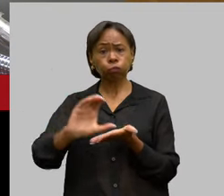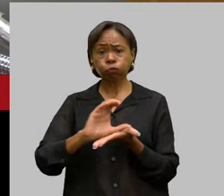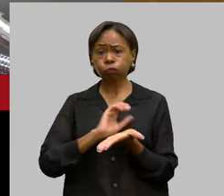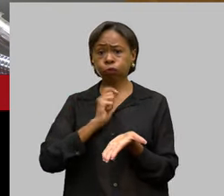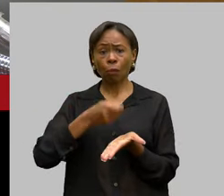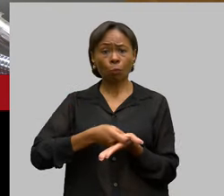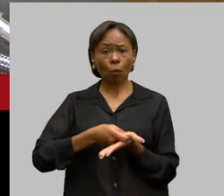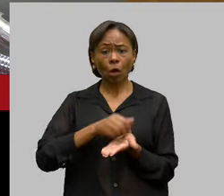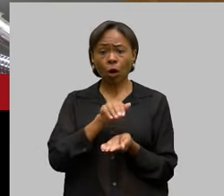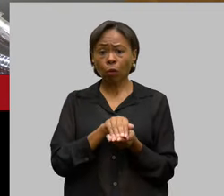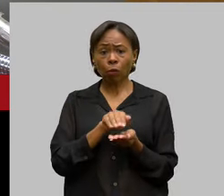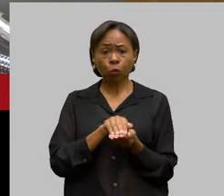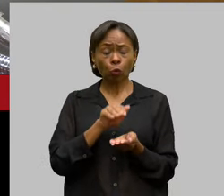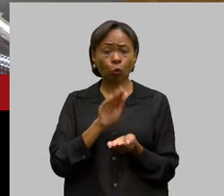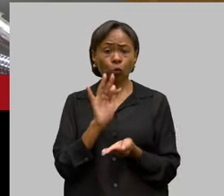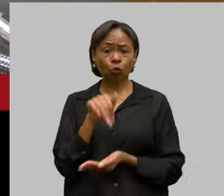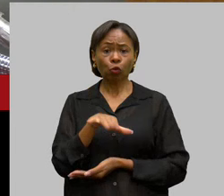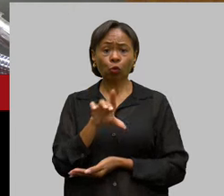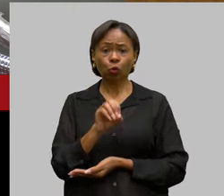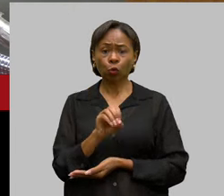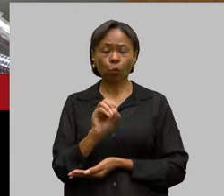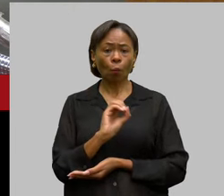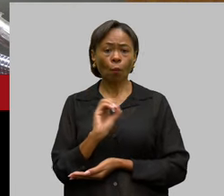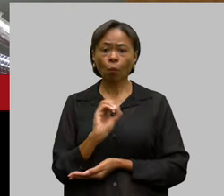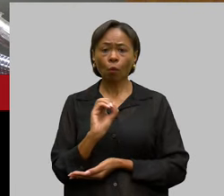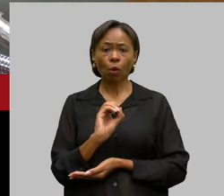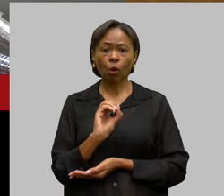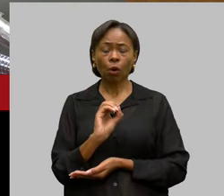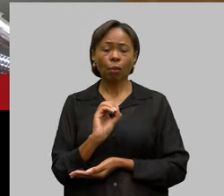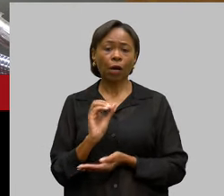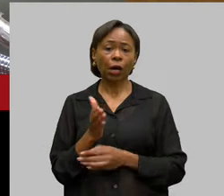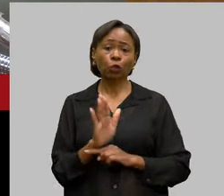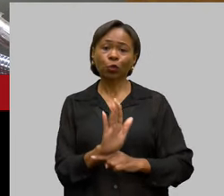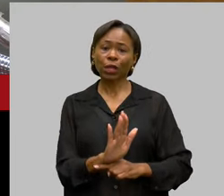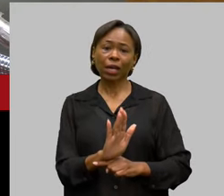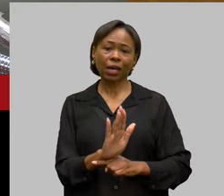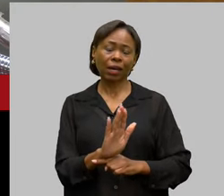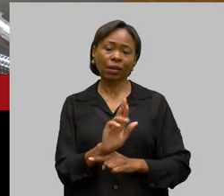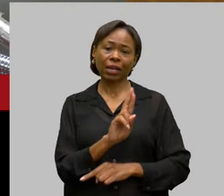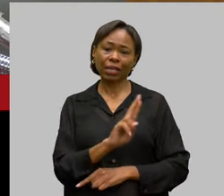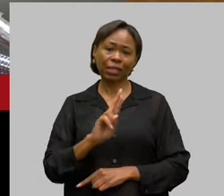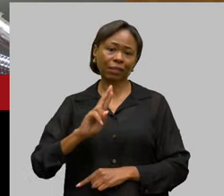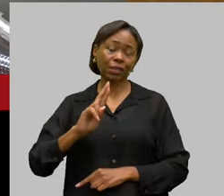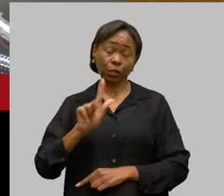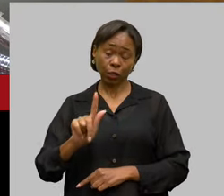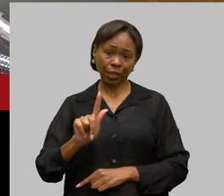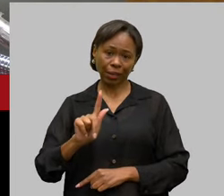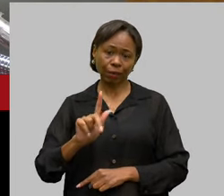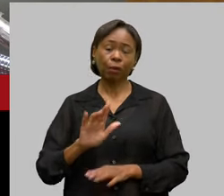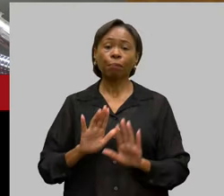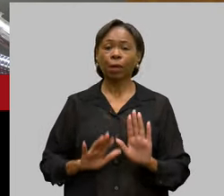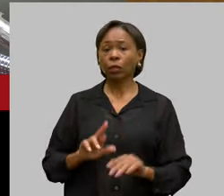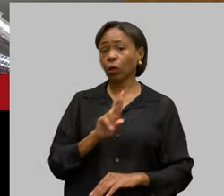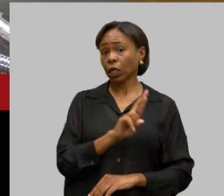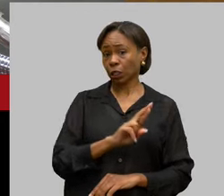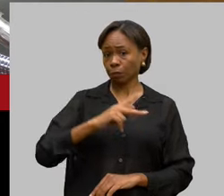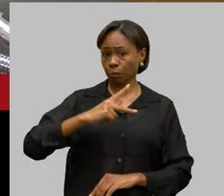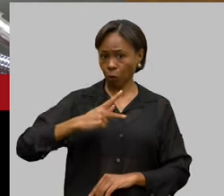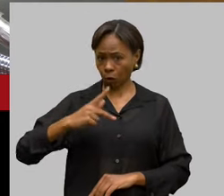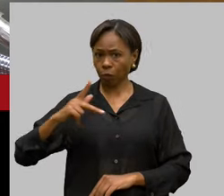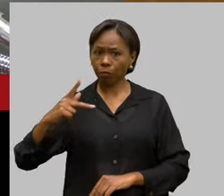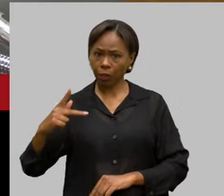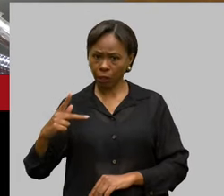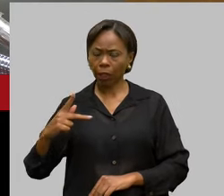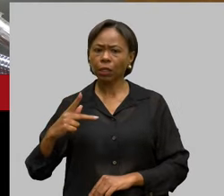fundo para amenizar ou melhorar regime geral e nos regimes nos regimes próprios evidentemente que os